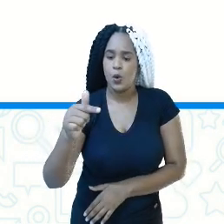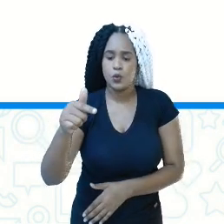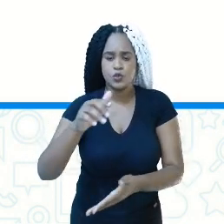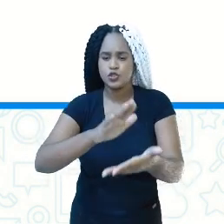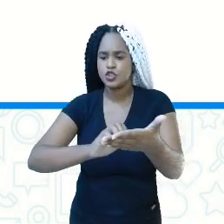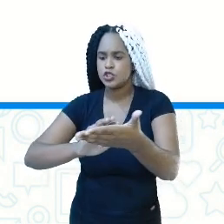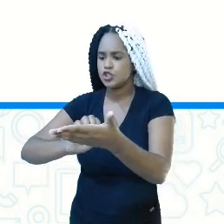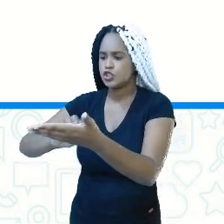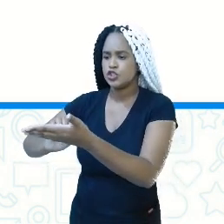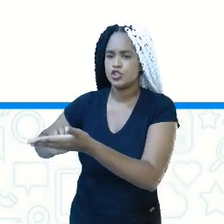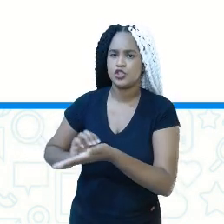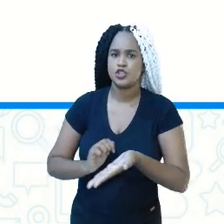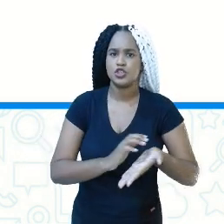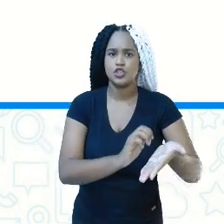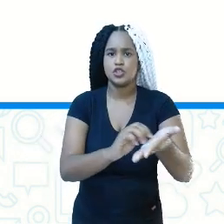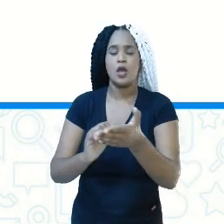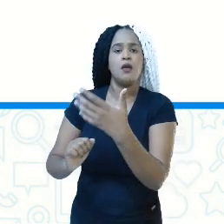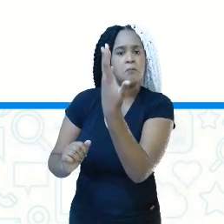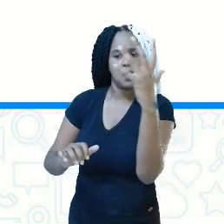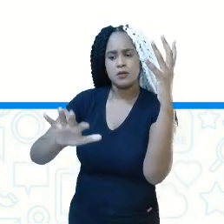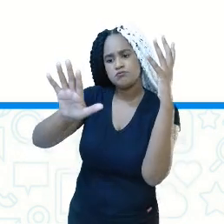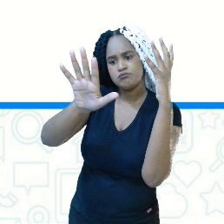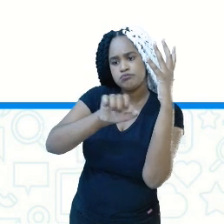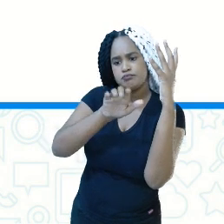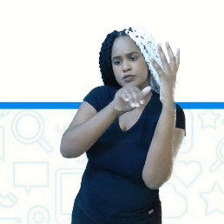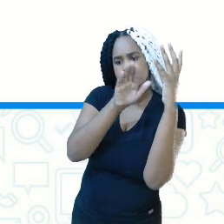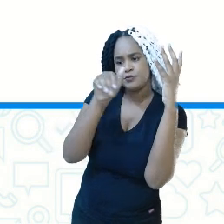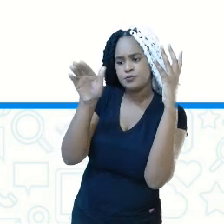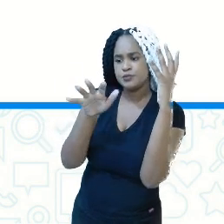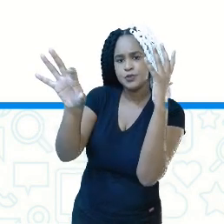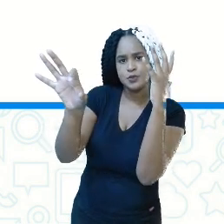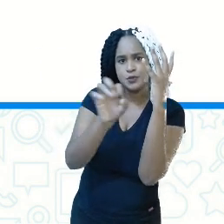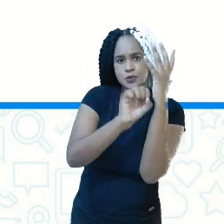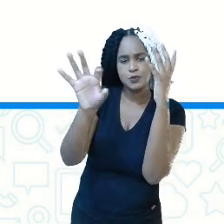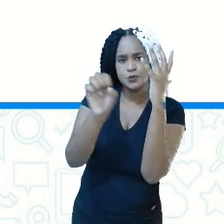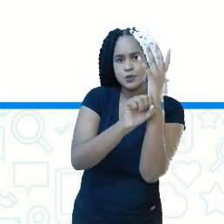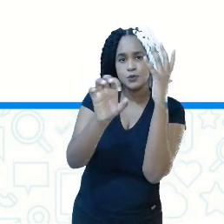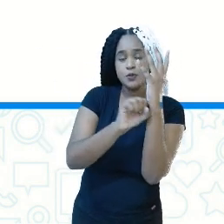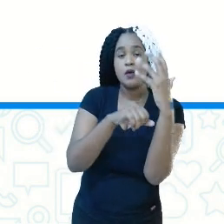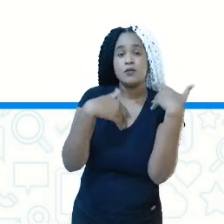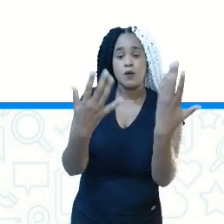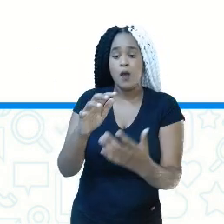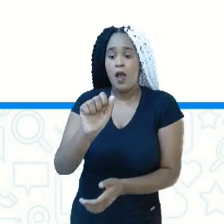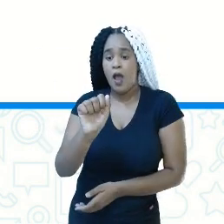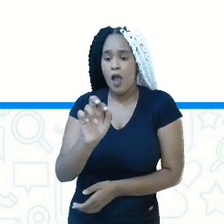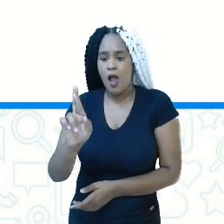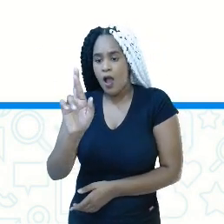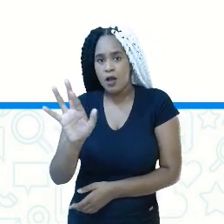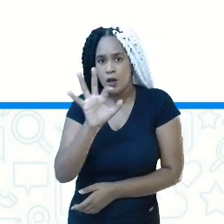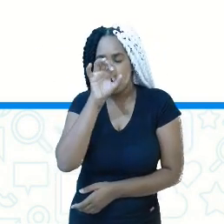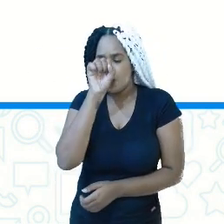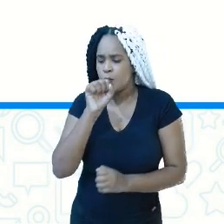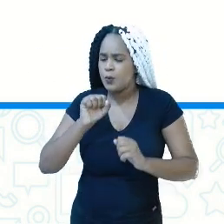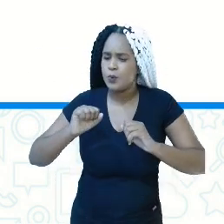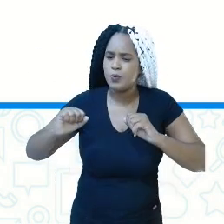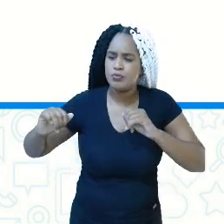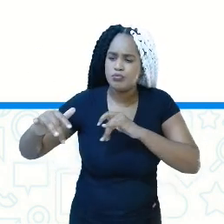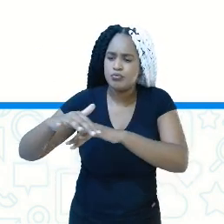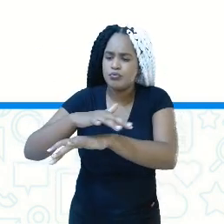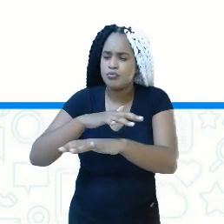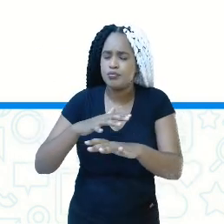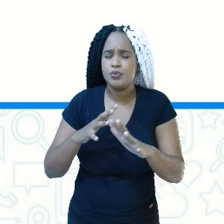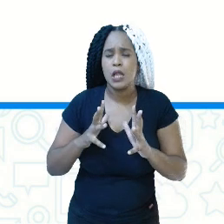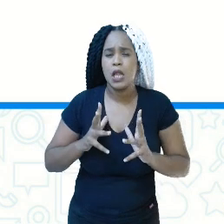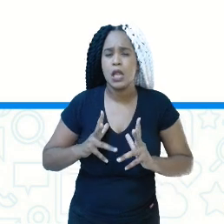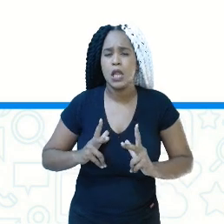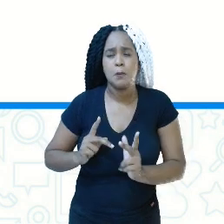acabam colaborando com a natureza e o homem na purificação do meio ambiente. Contudo, na medida em que a planta